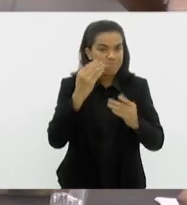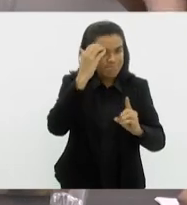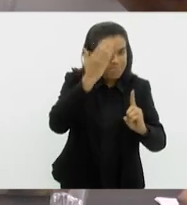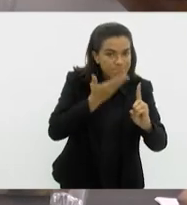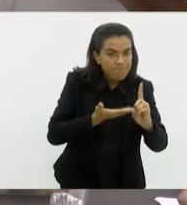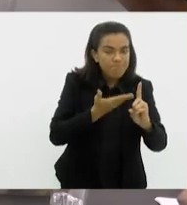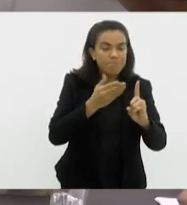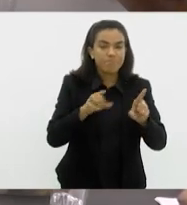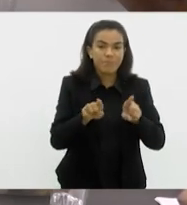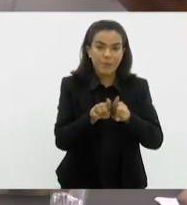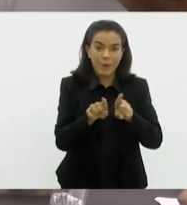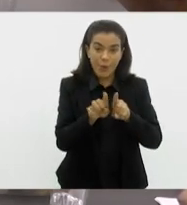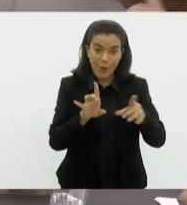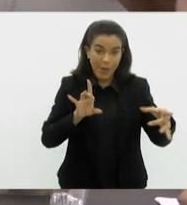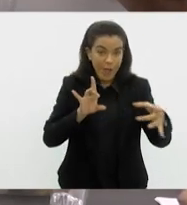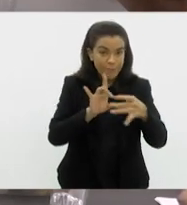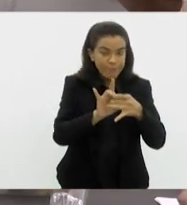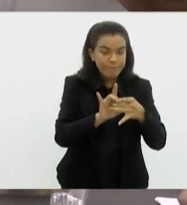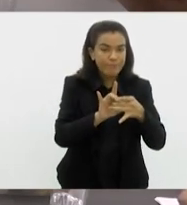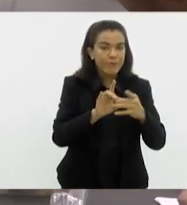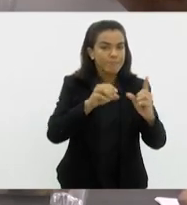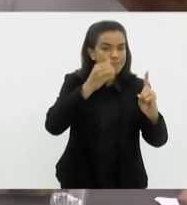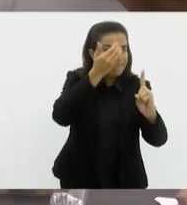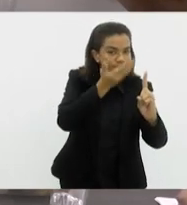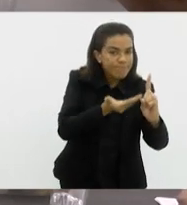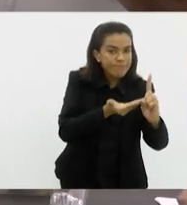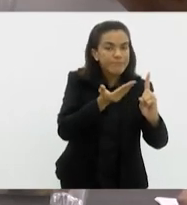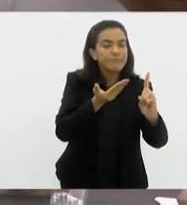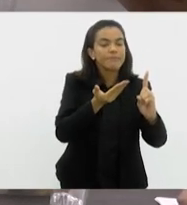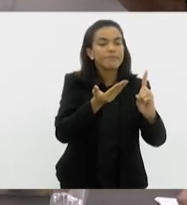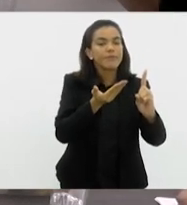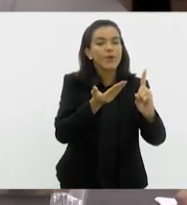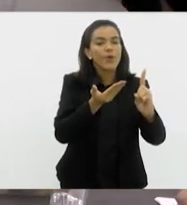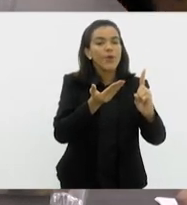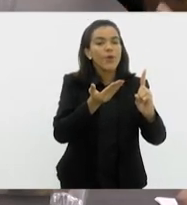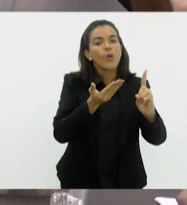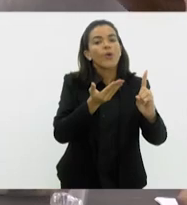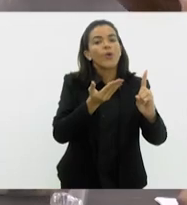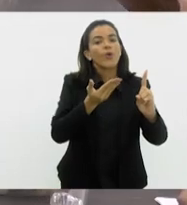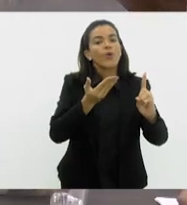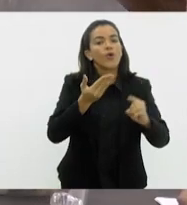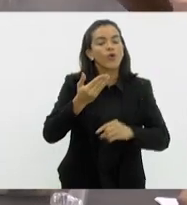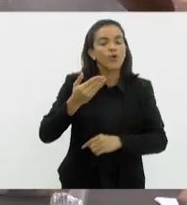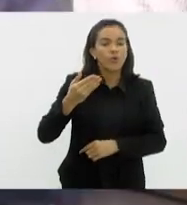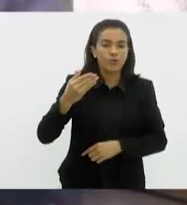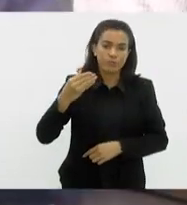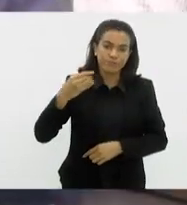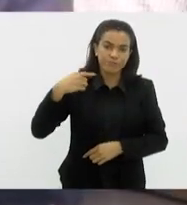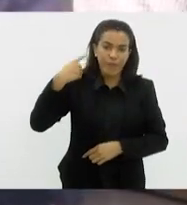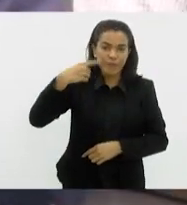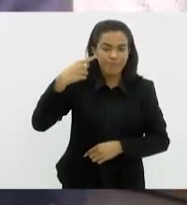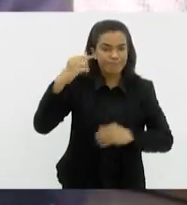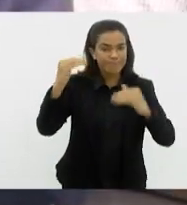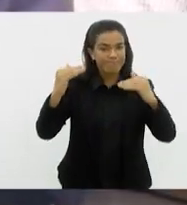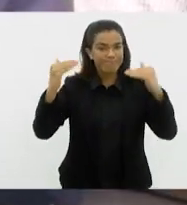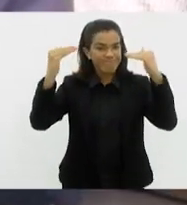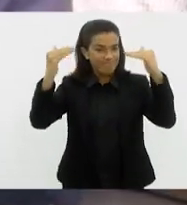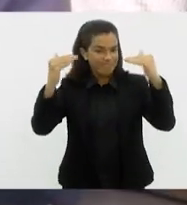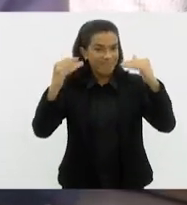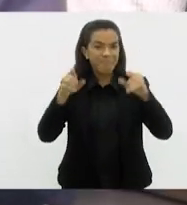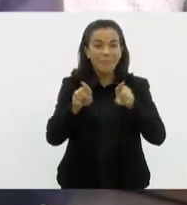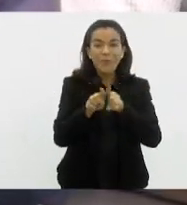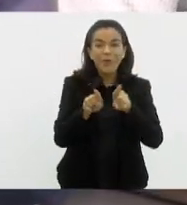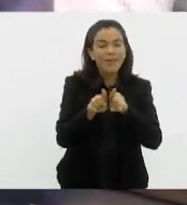me associar a esse reconhecimento dizendo que o procurador Robson é um dos poucos que procura e acha. Porque tem